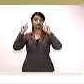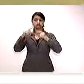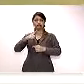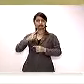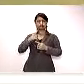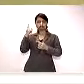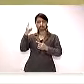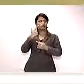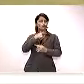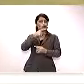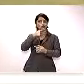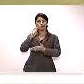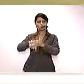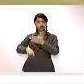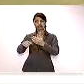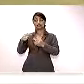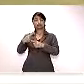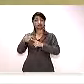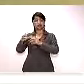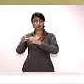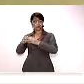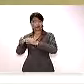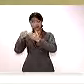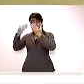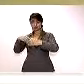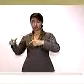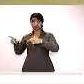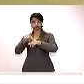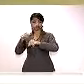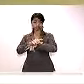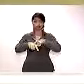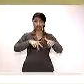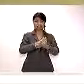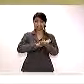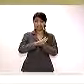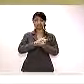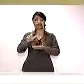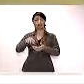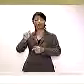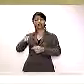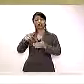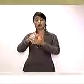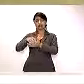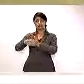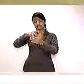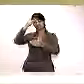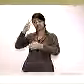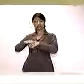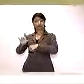contratações que se deram sem concurso público propõe o tratar da matéria em apartado porque tratou-se de contratação de de gente autônoma